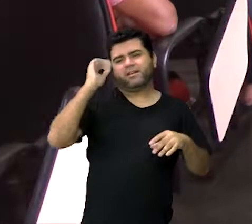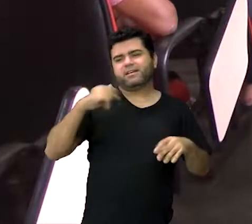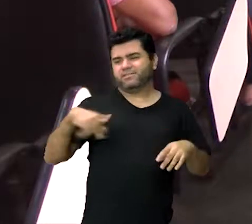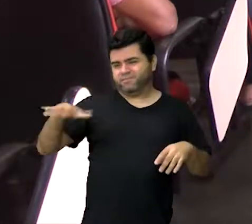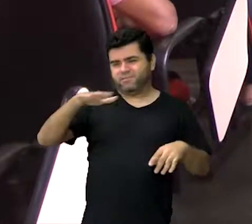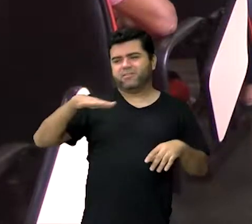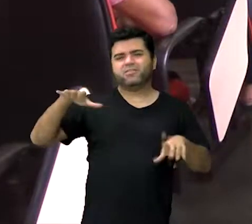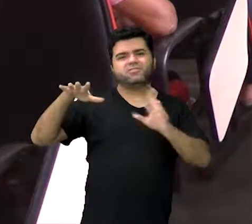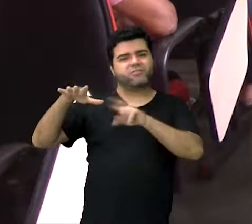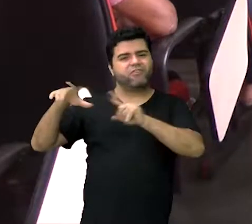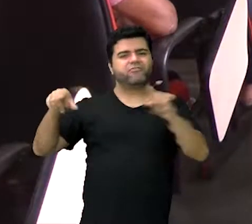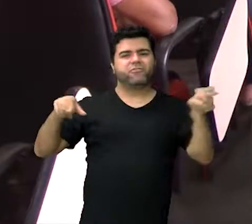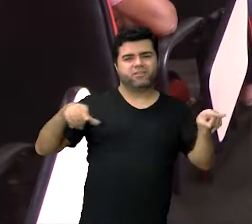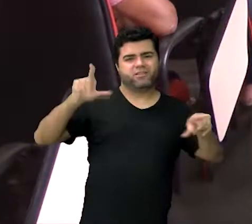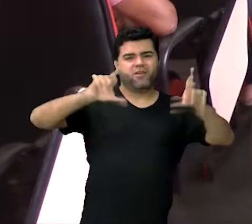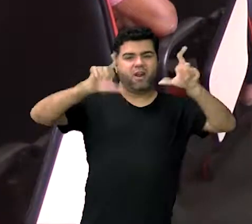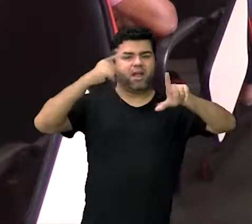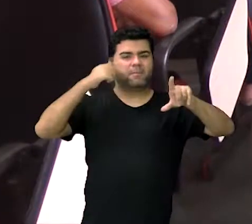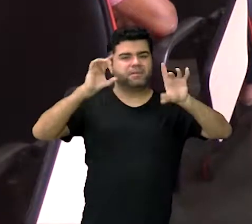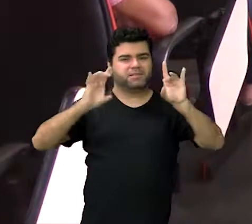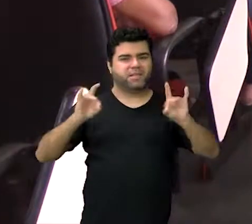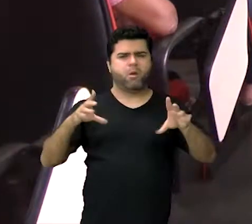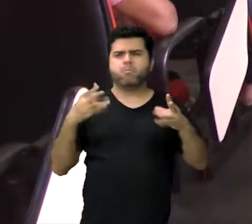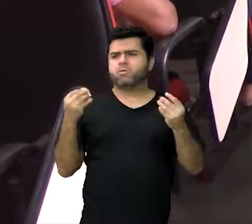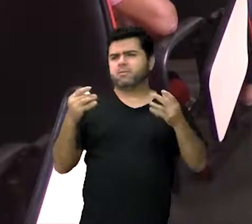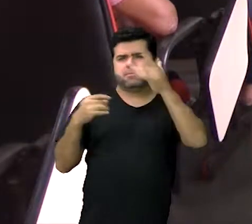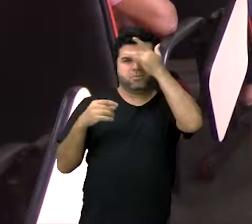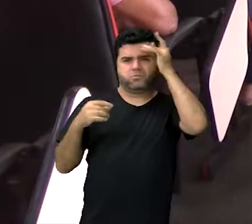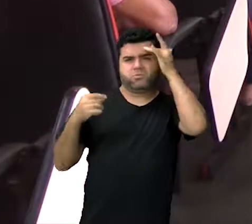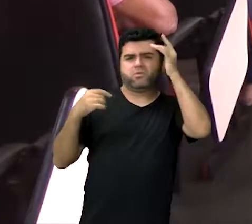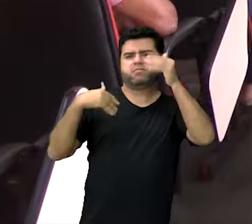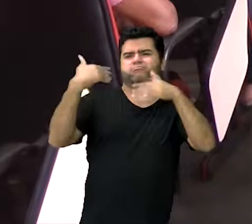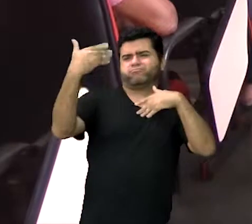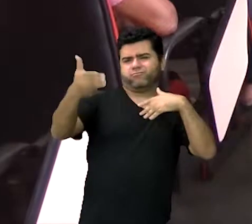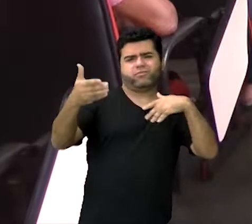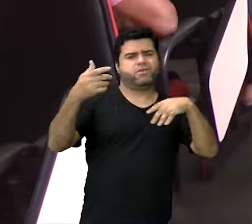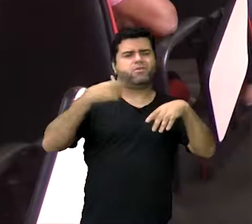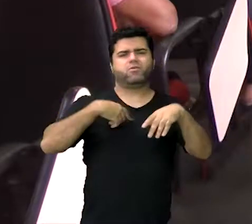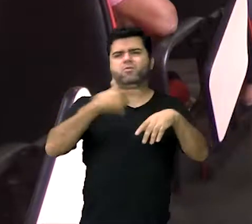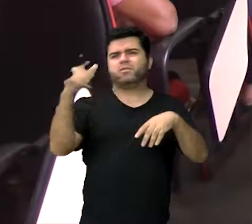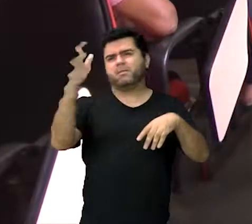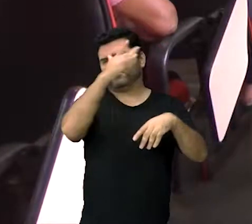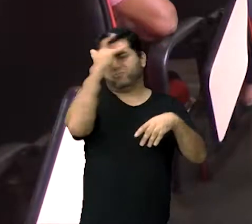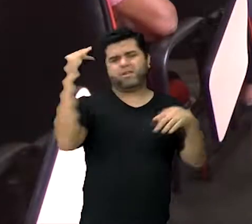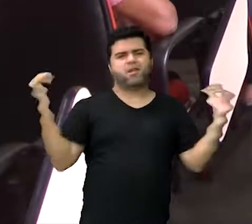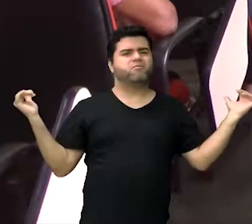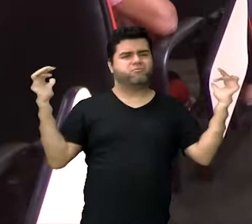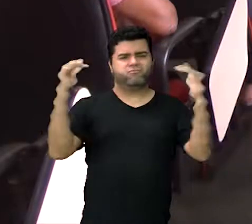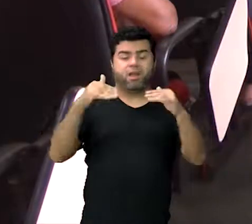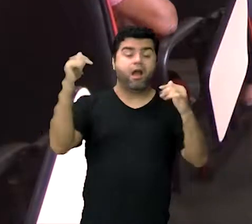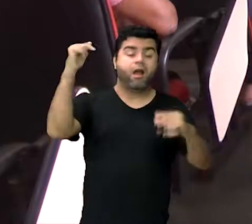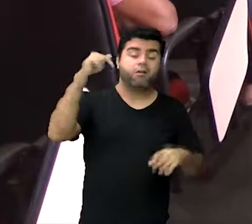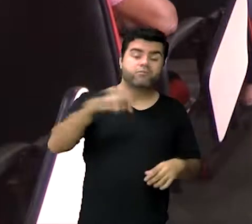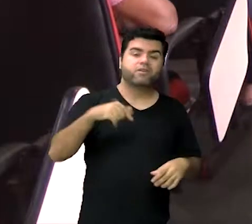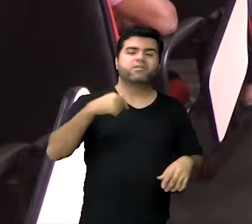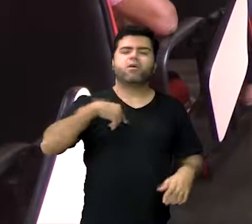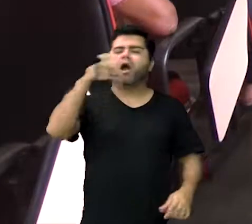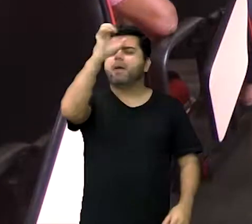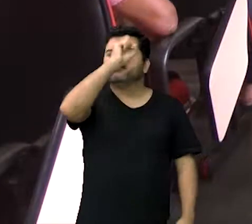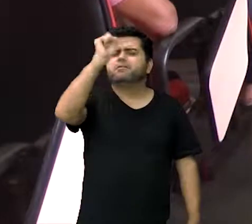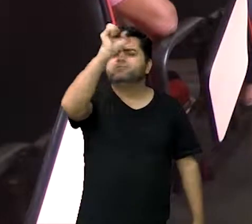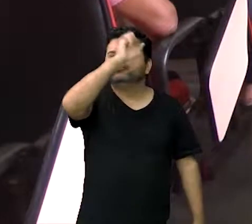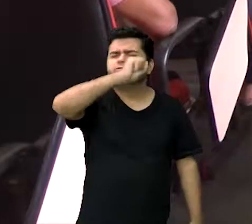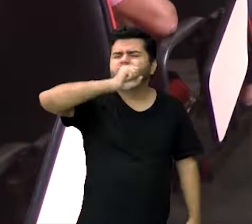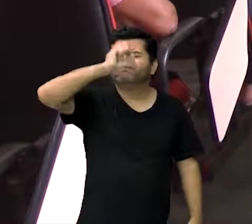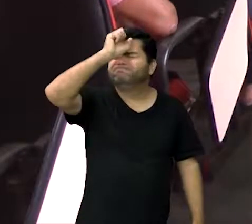Olhar Especial. E muitos que estão lá fora também. E outros que com certeza virão. Então, aprendi muito assistindo o